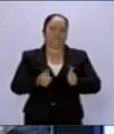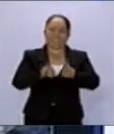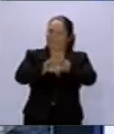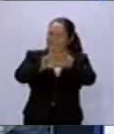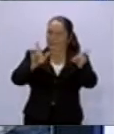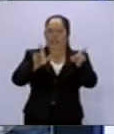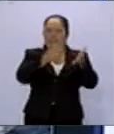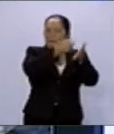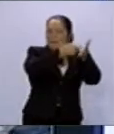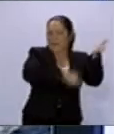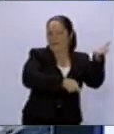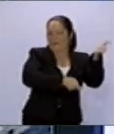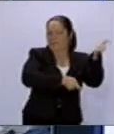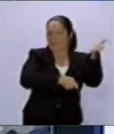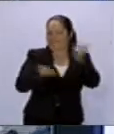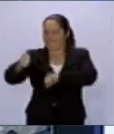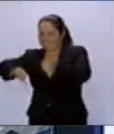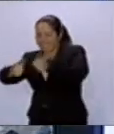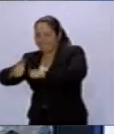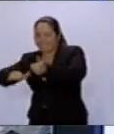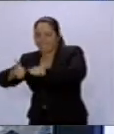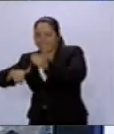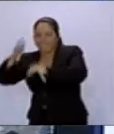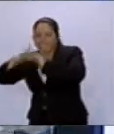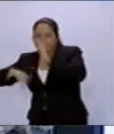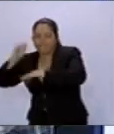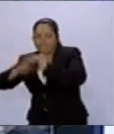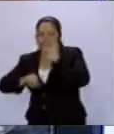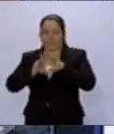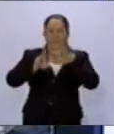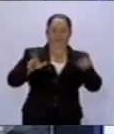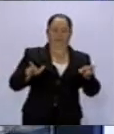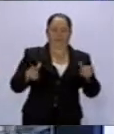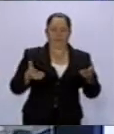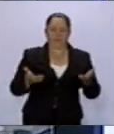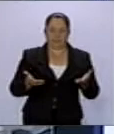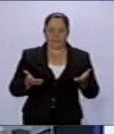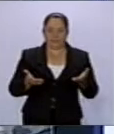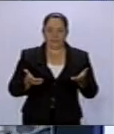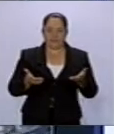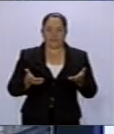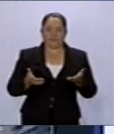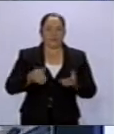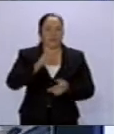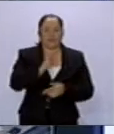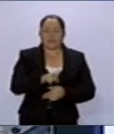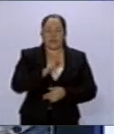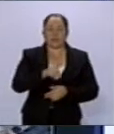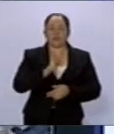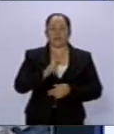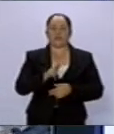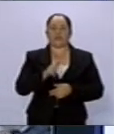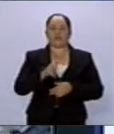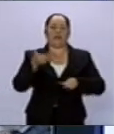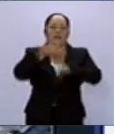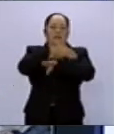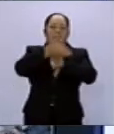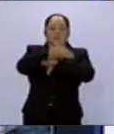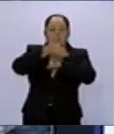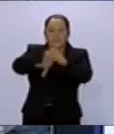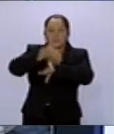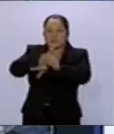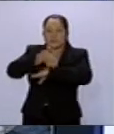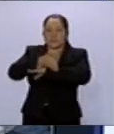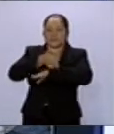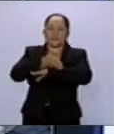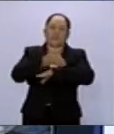e que evidentemente a qualidade desse profissional médico está estabelecido e não é por conta da participação em determinado